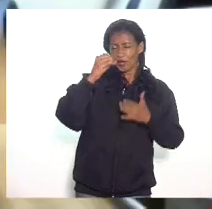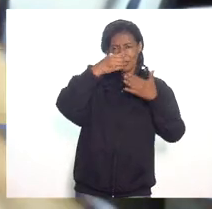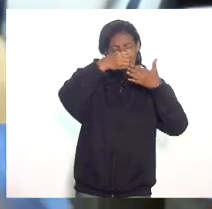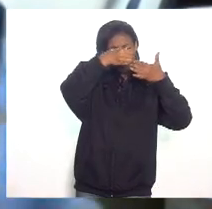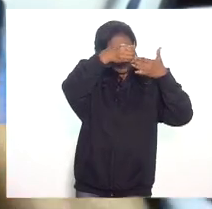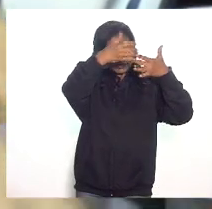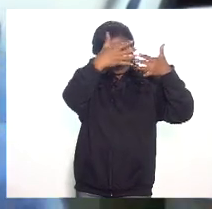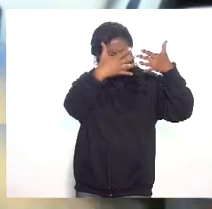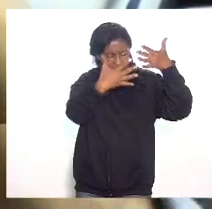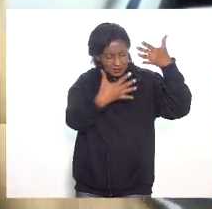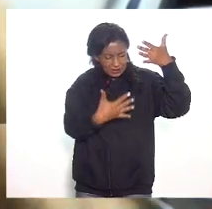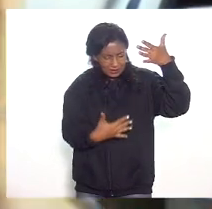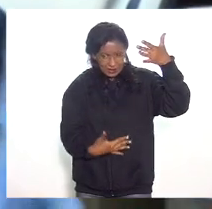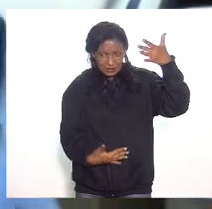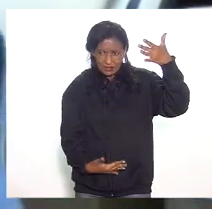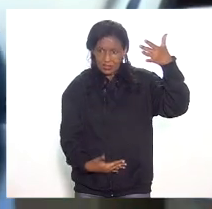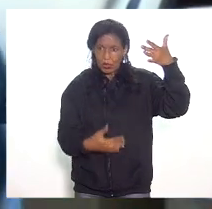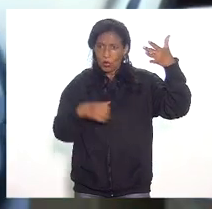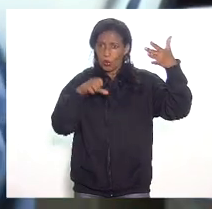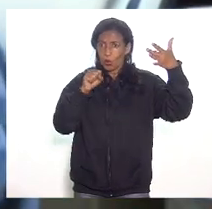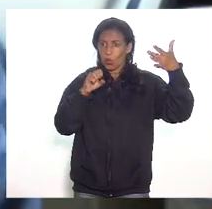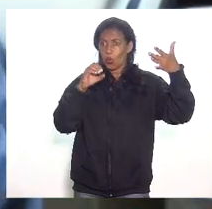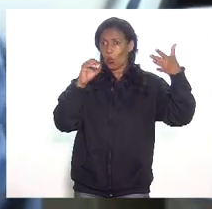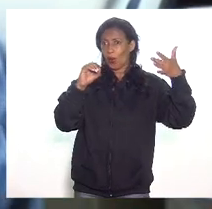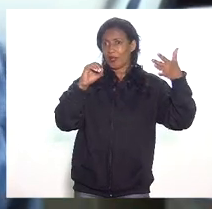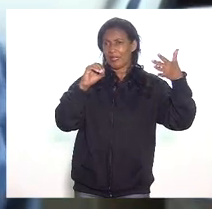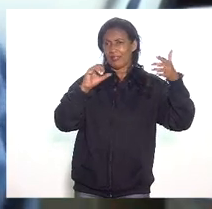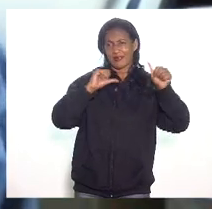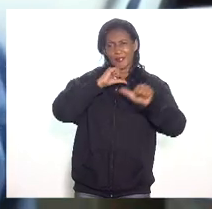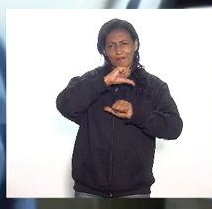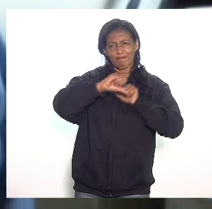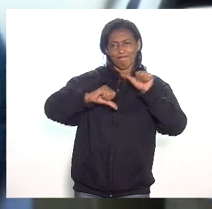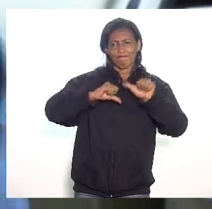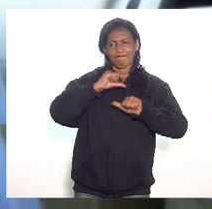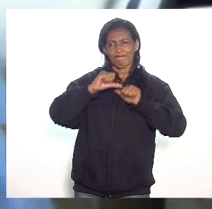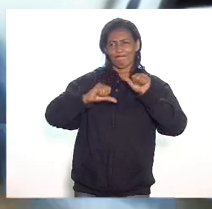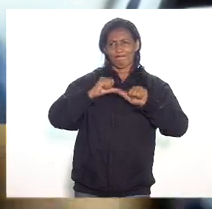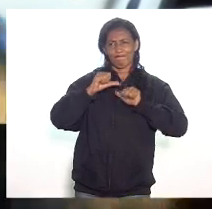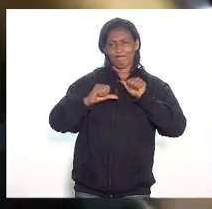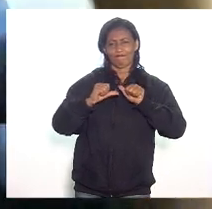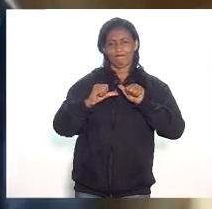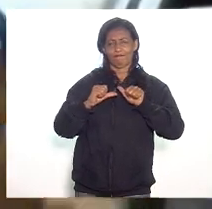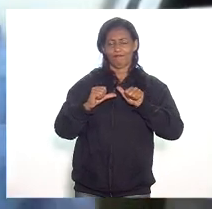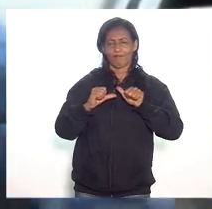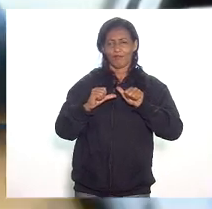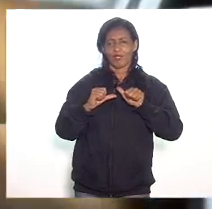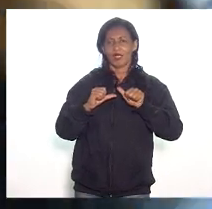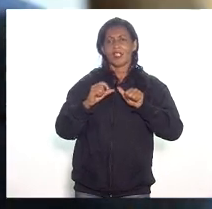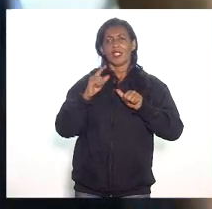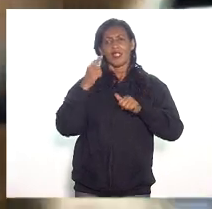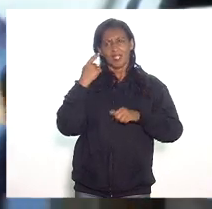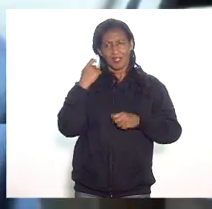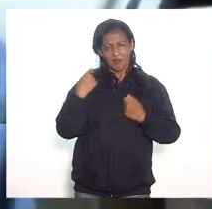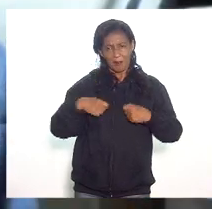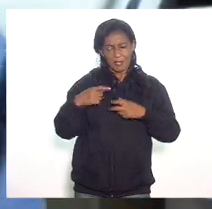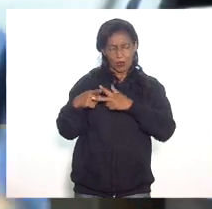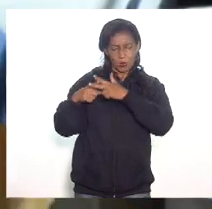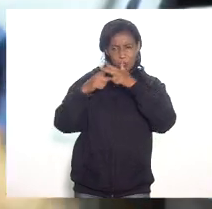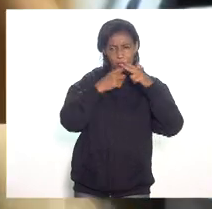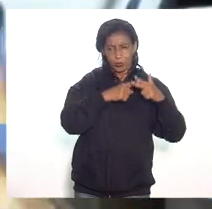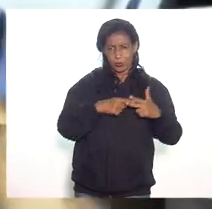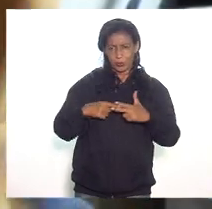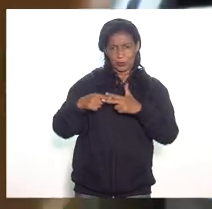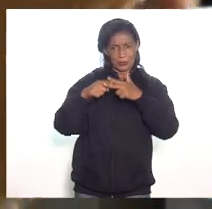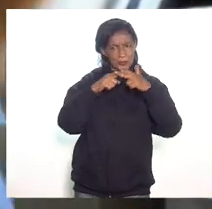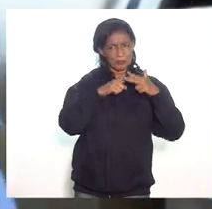80 itens que serão reajustados e que vai produzir uma correção média. É difícil